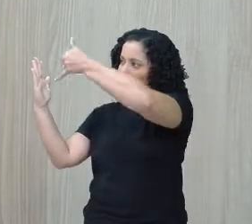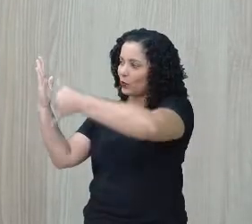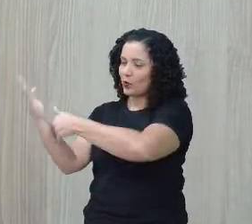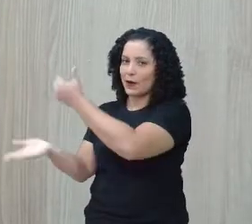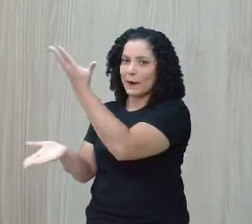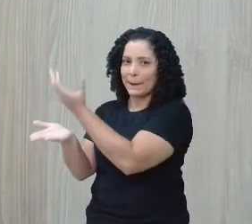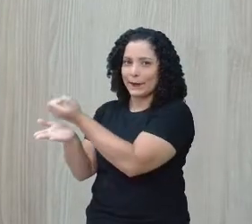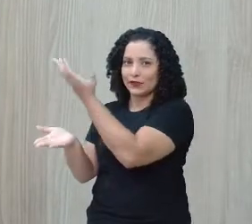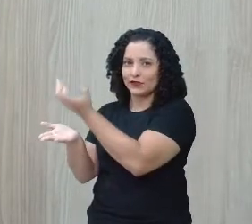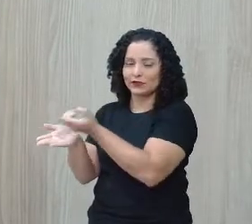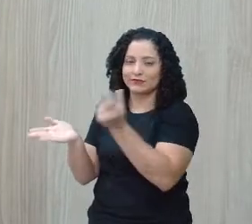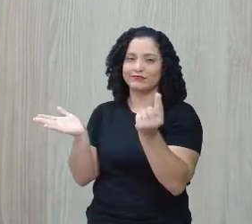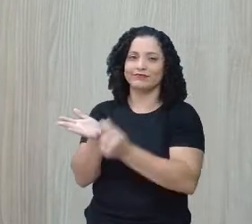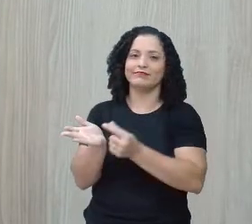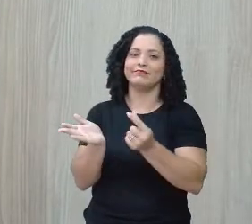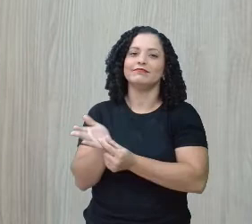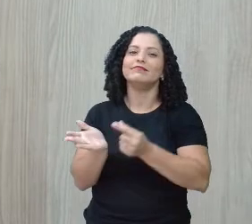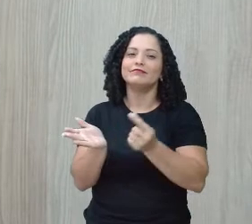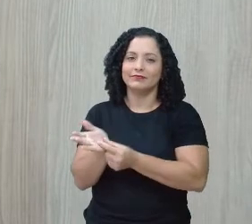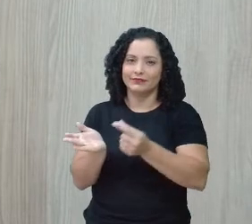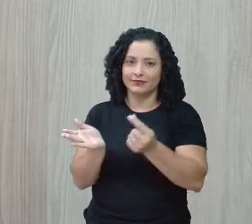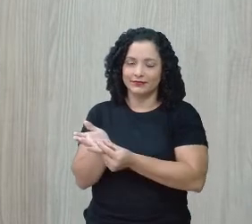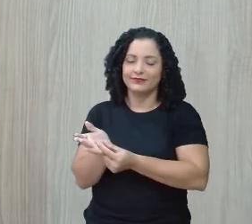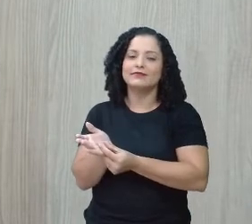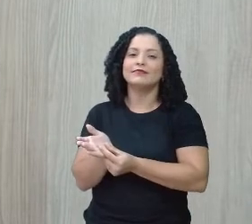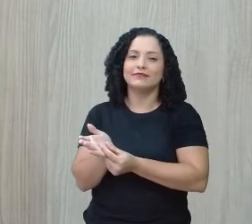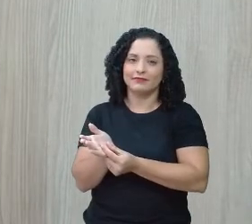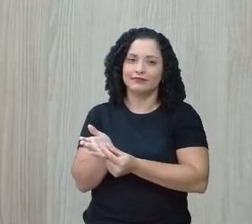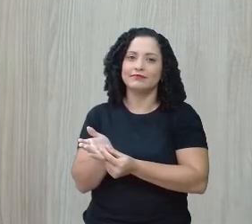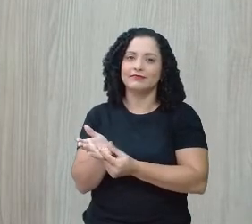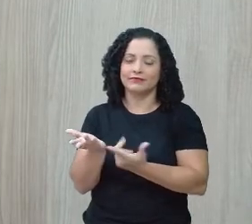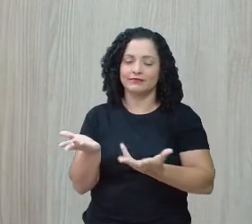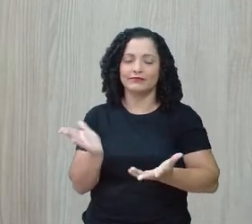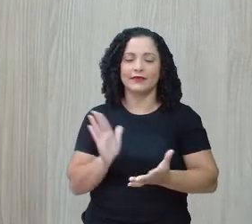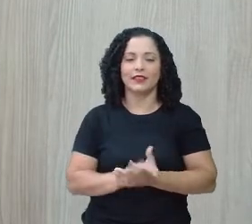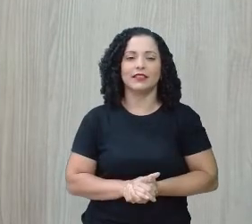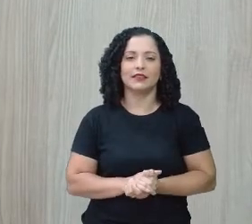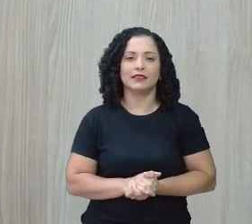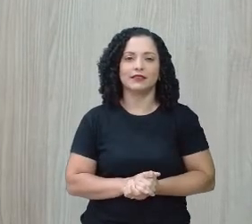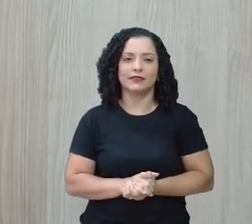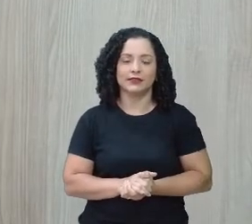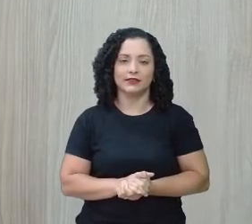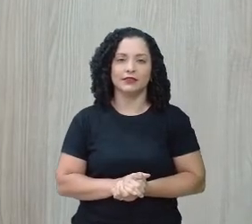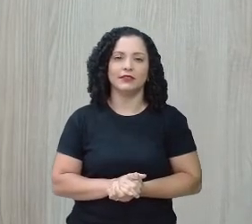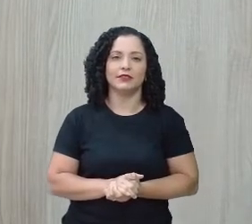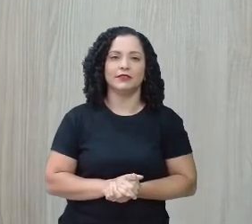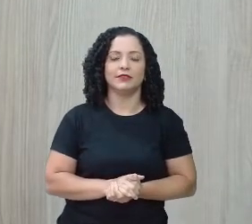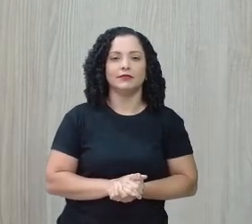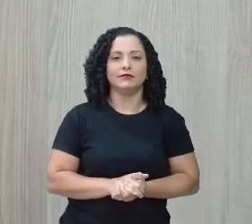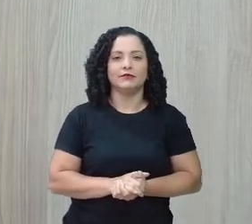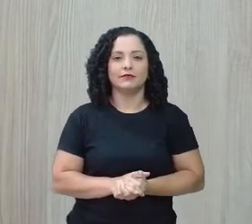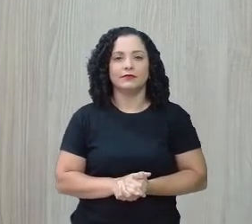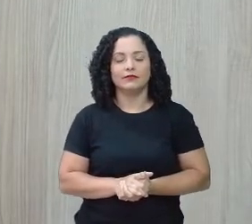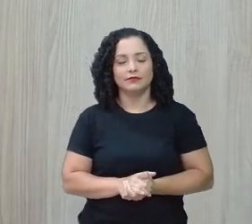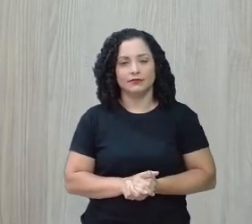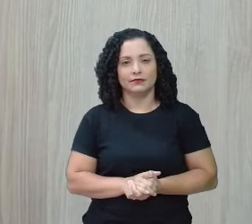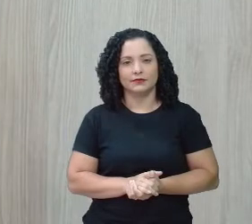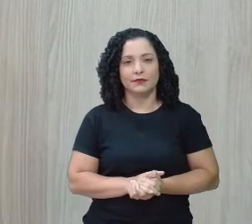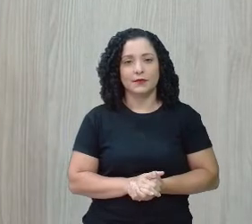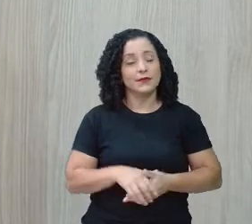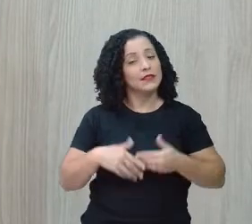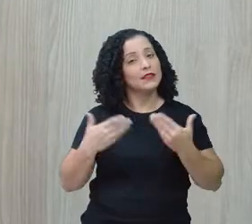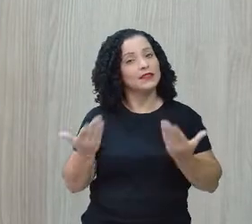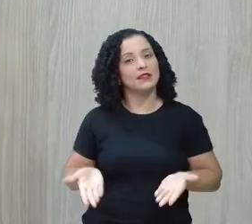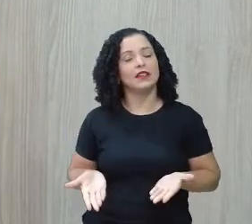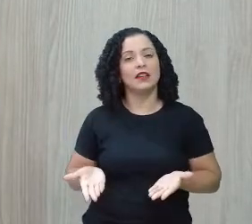câmera, certo? E lá você vai colocar a câmera no QR Code do seu sistema operacional aí do seu aparelho celular. Você